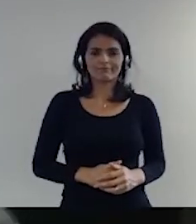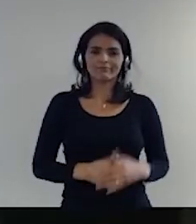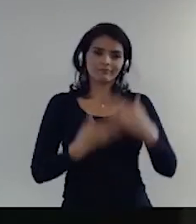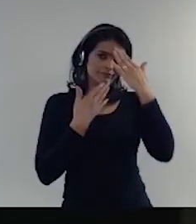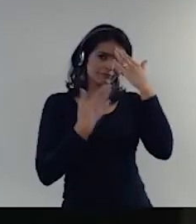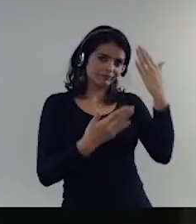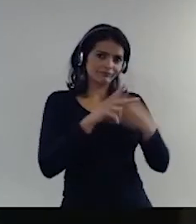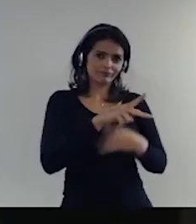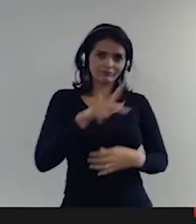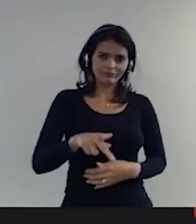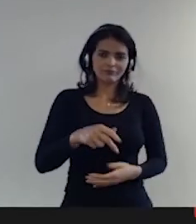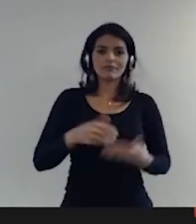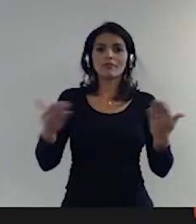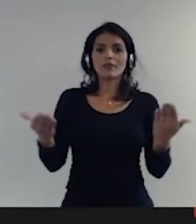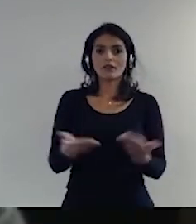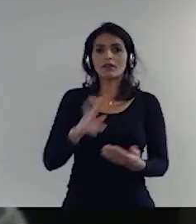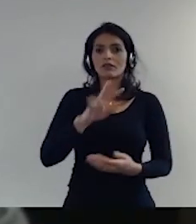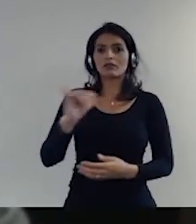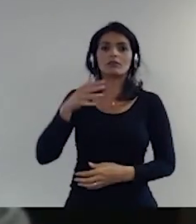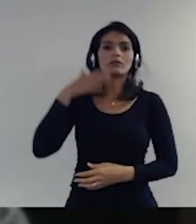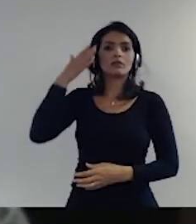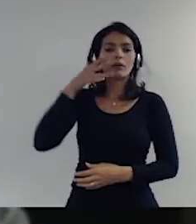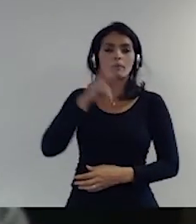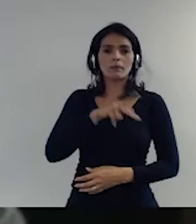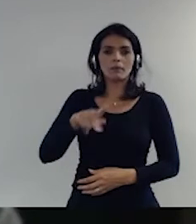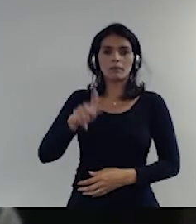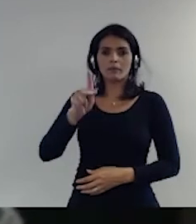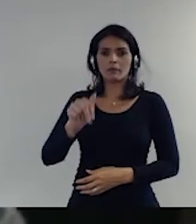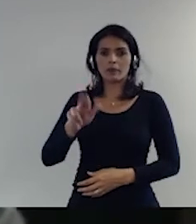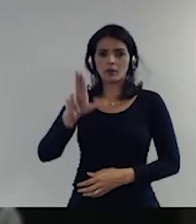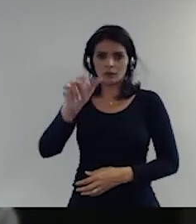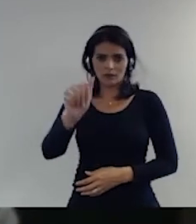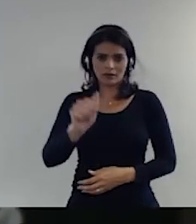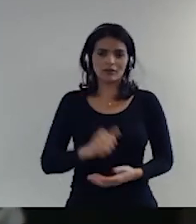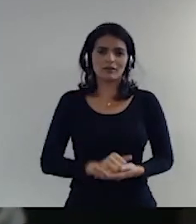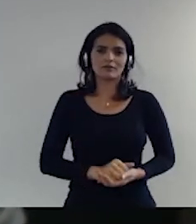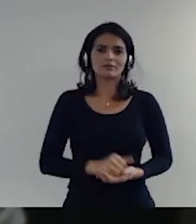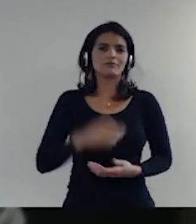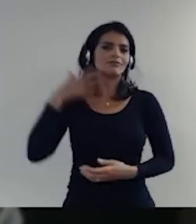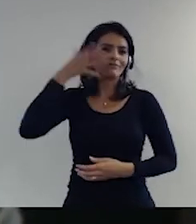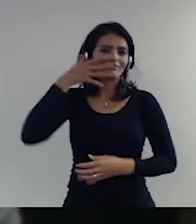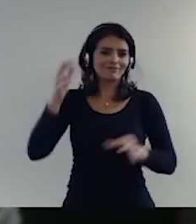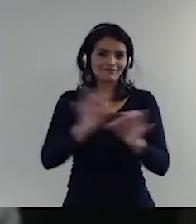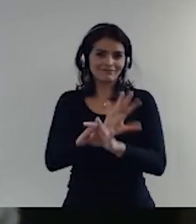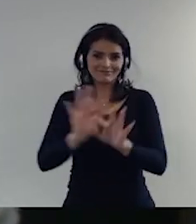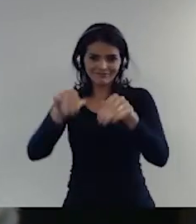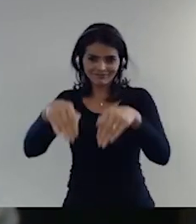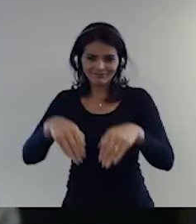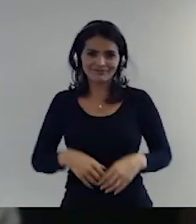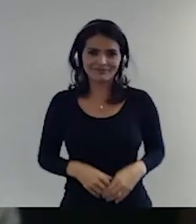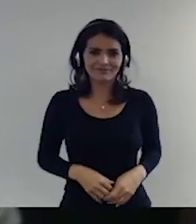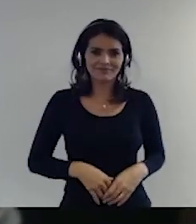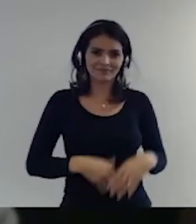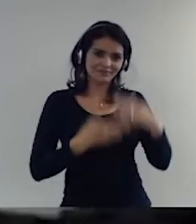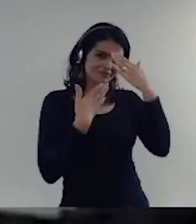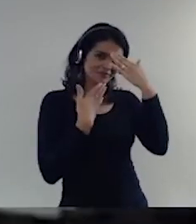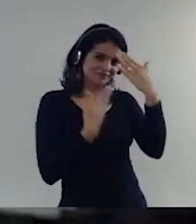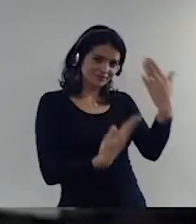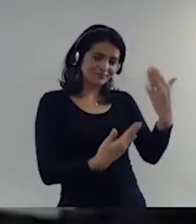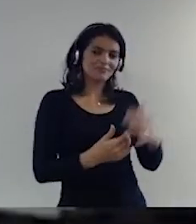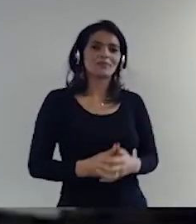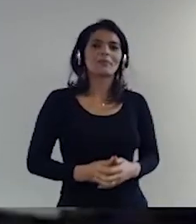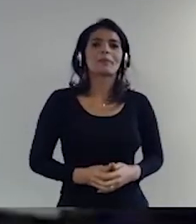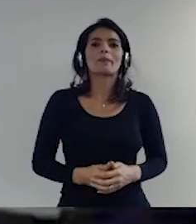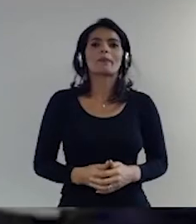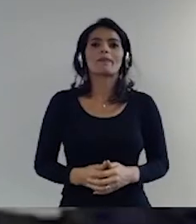obrigado, professor Tepedinho. Passo de imediato a palavra à professora Paula Costa Silva para as suas considerações finais. Obrigada.